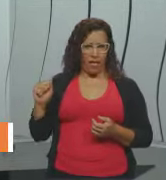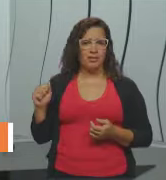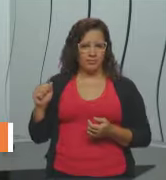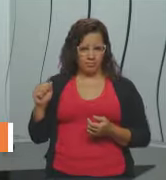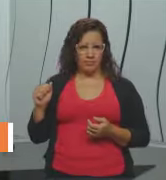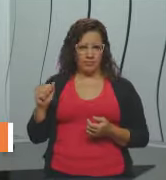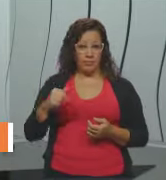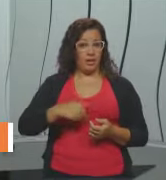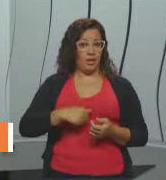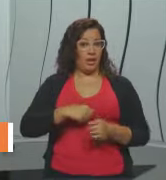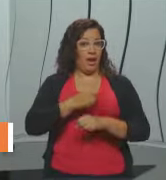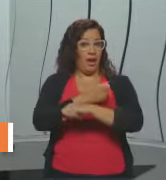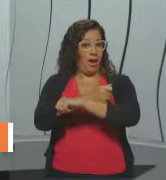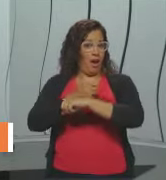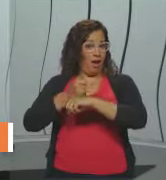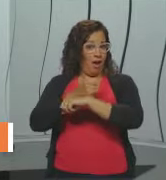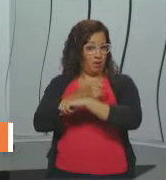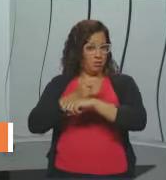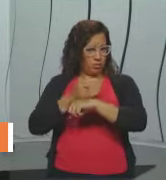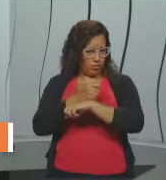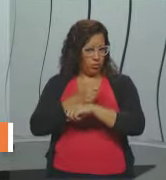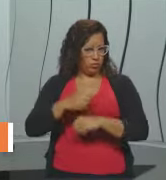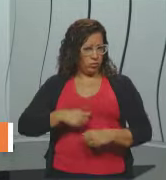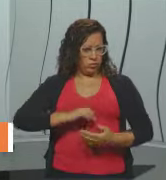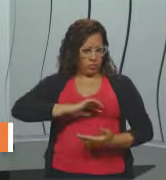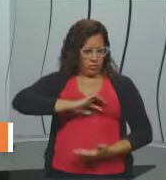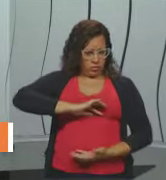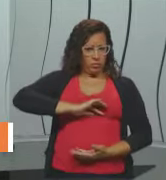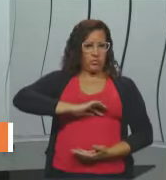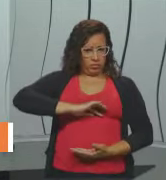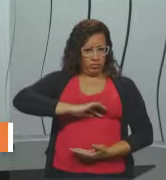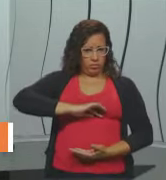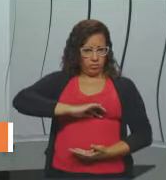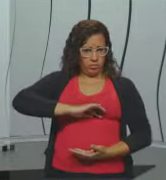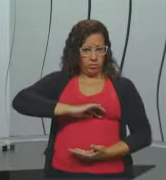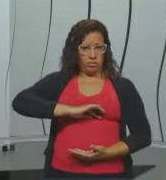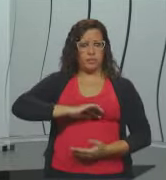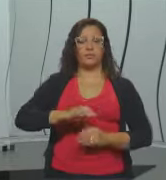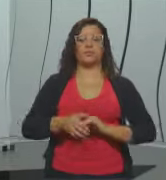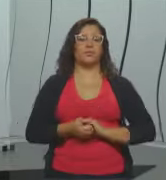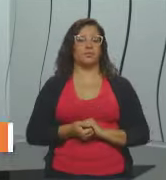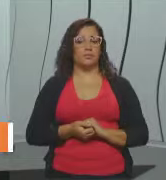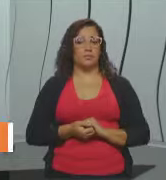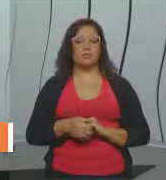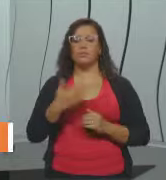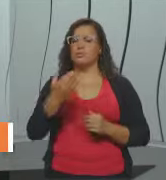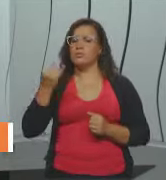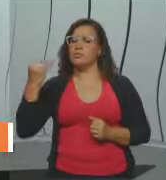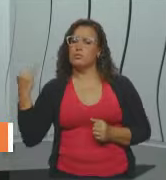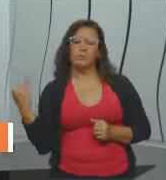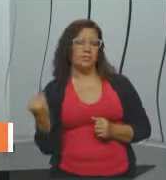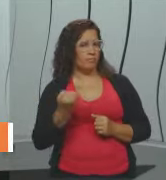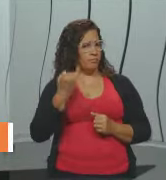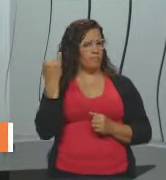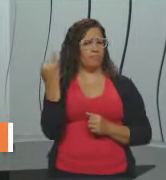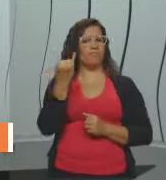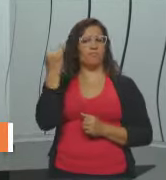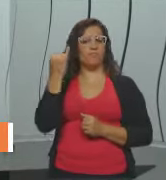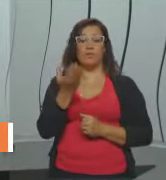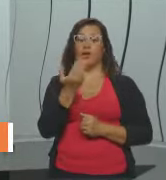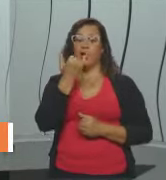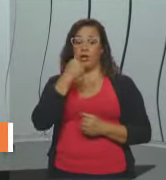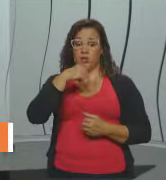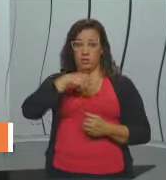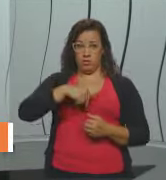em ambiente ácido. Então agora você tem a pepsina ativa. E a pepsina vai ser importante na digestão de